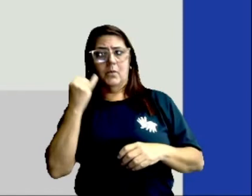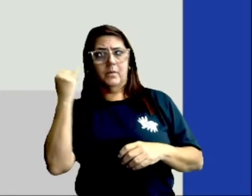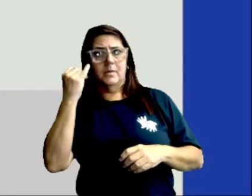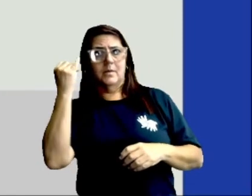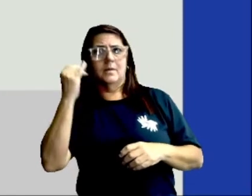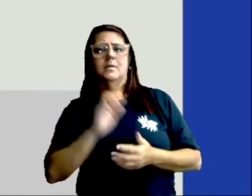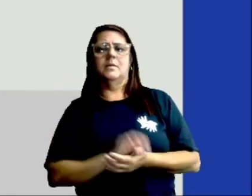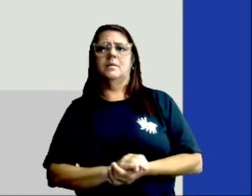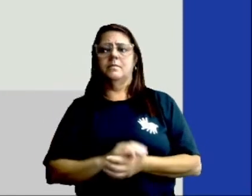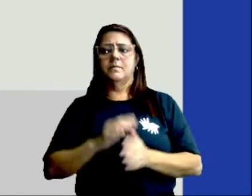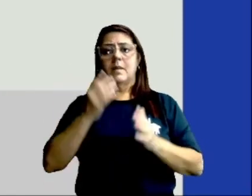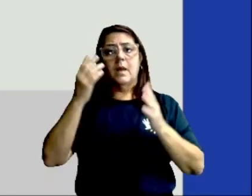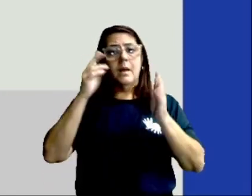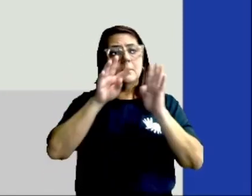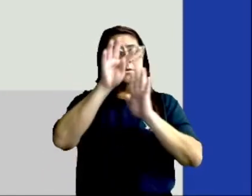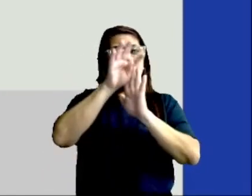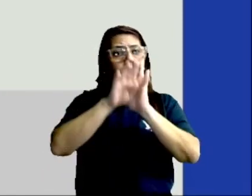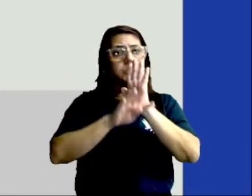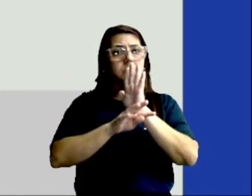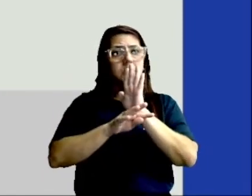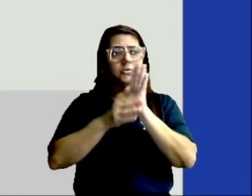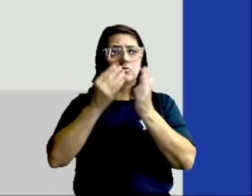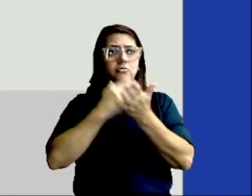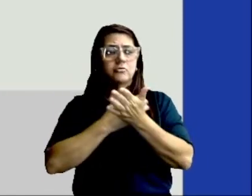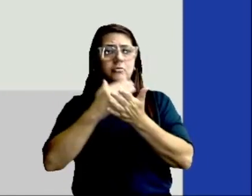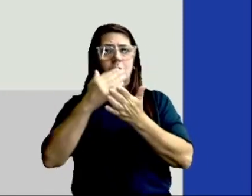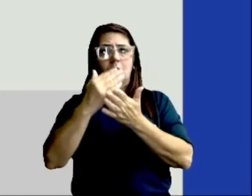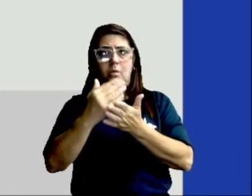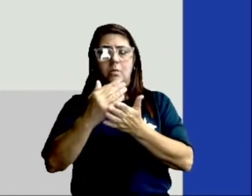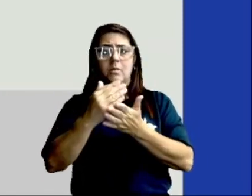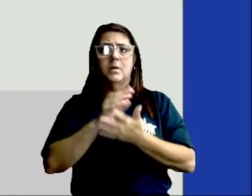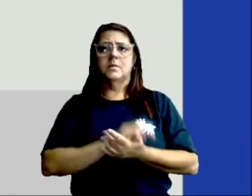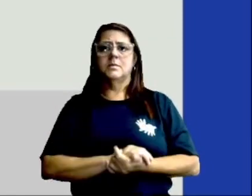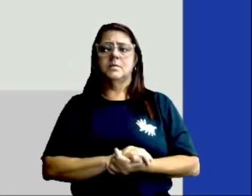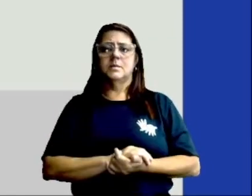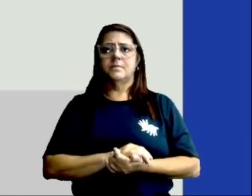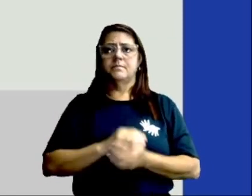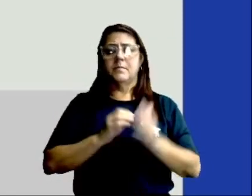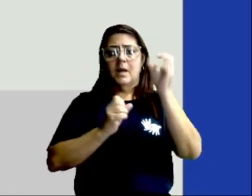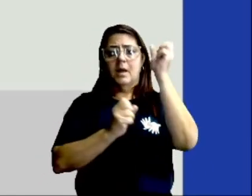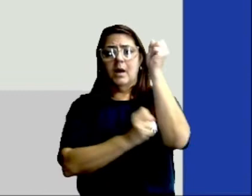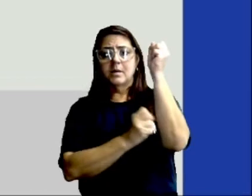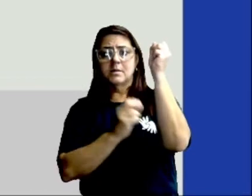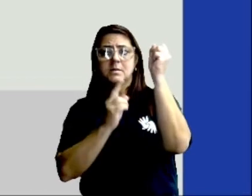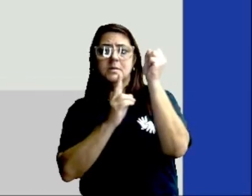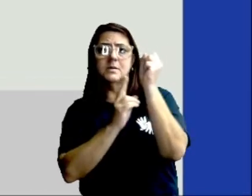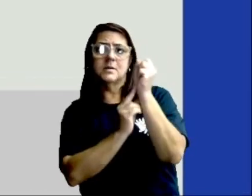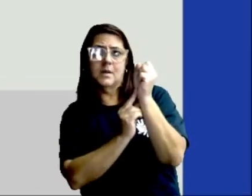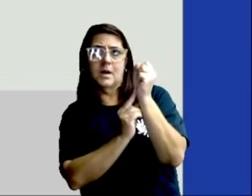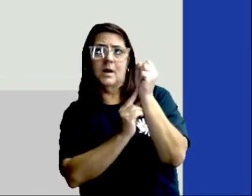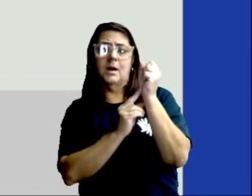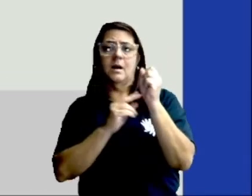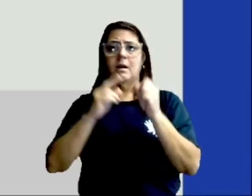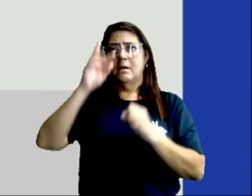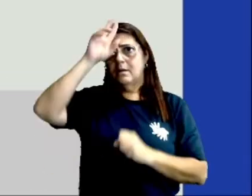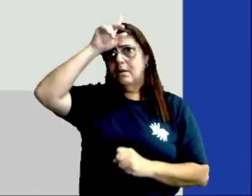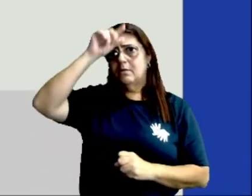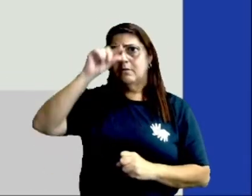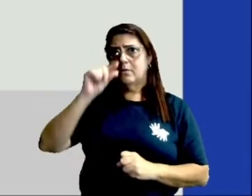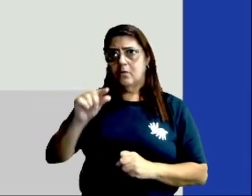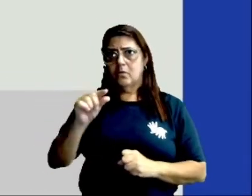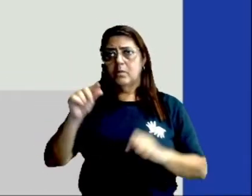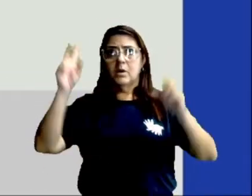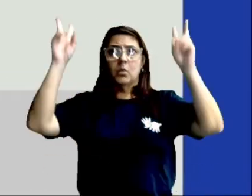e a partir dessa moral da fábula A Cigarra e a Formiga, vocês vão produzir um texto com o mesmo